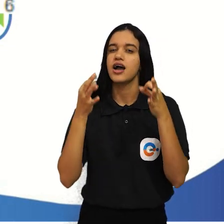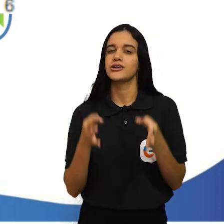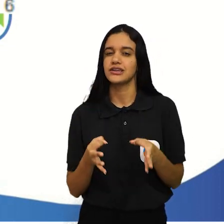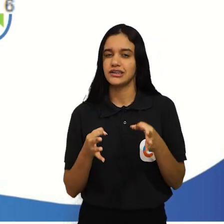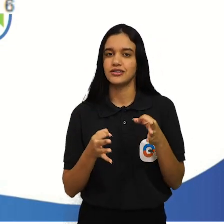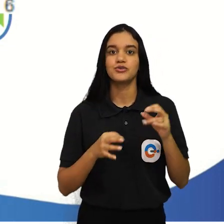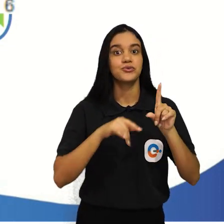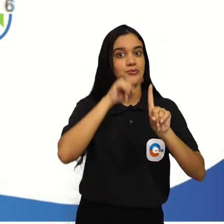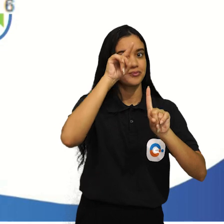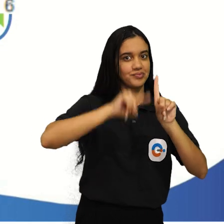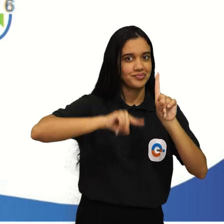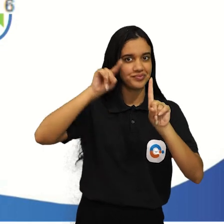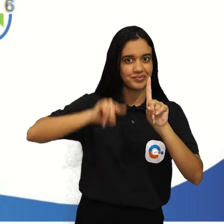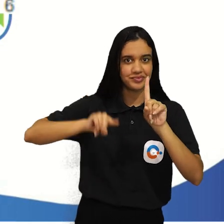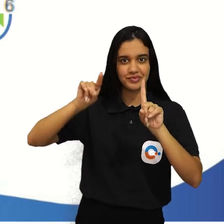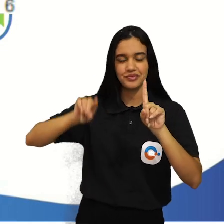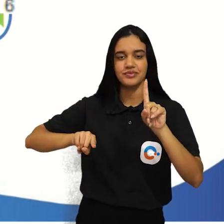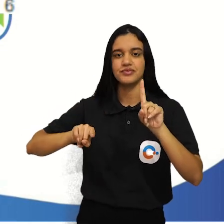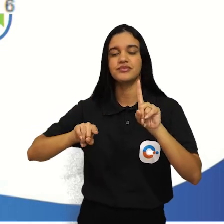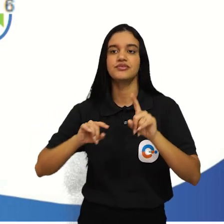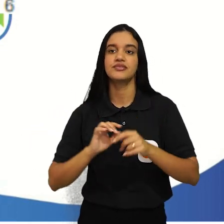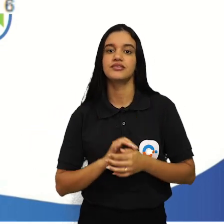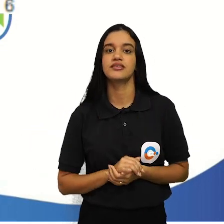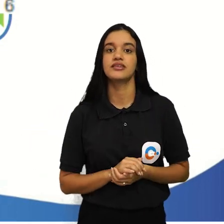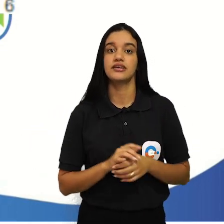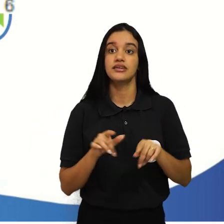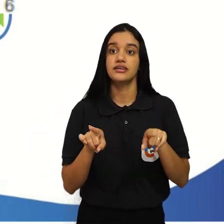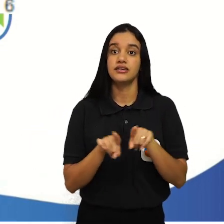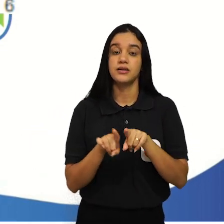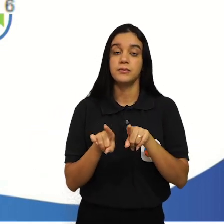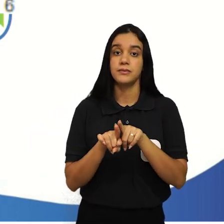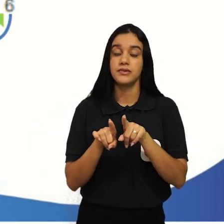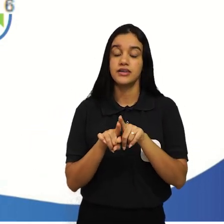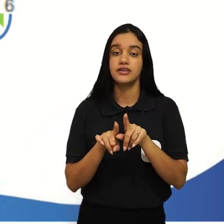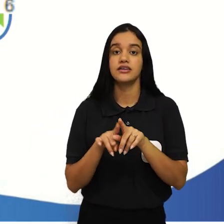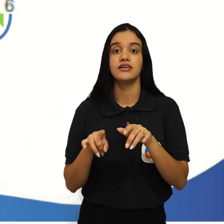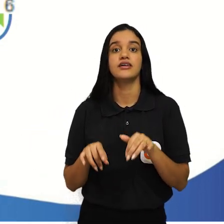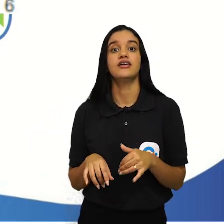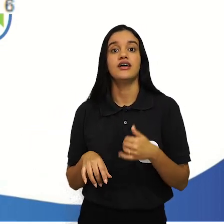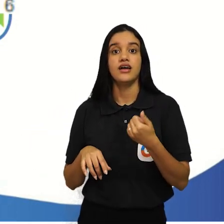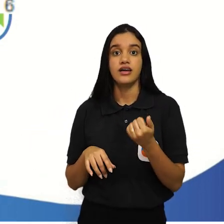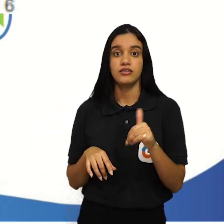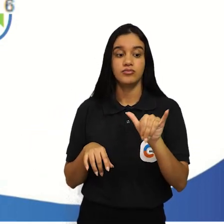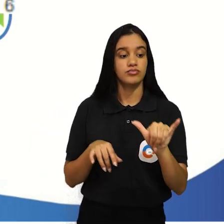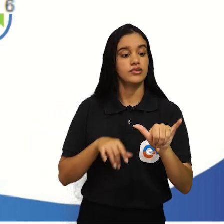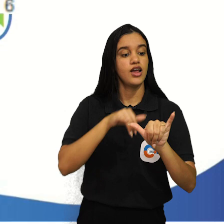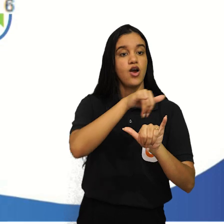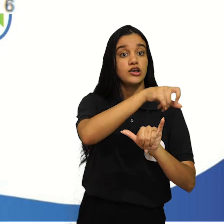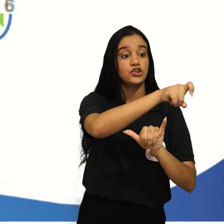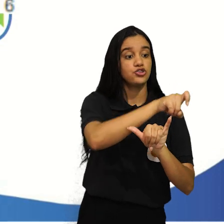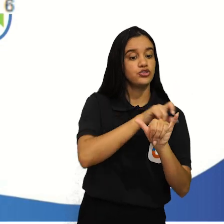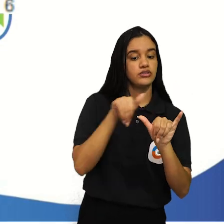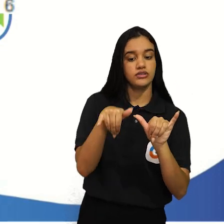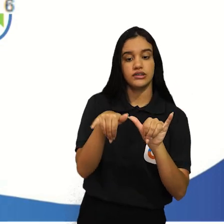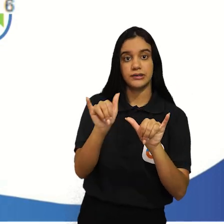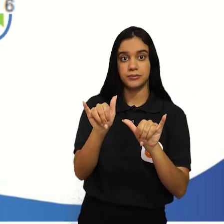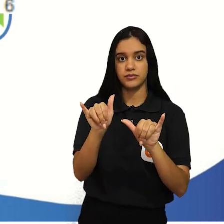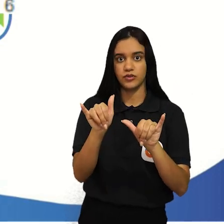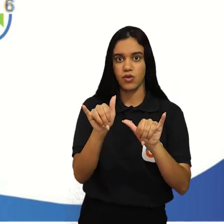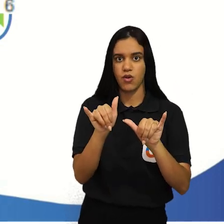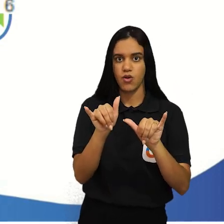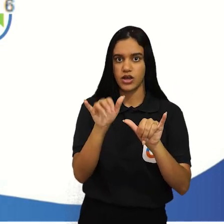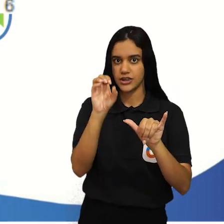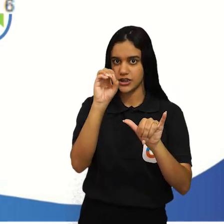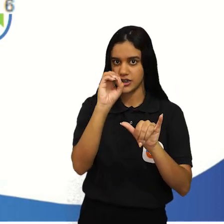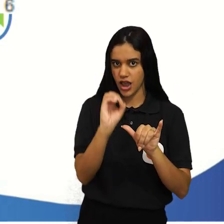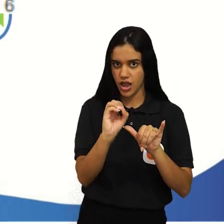este gráfico, que a interseção do eixo X com o eixo Y não é o ponto zero.